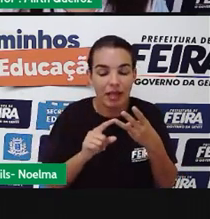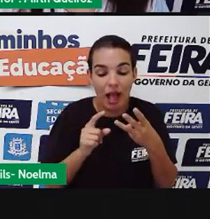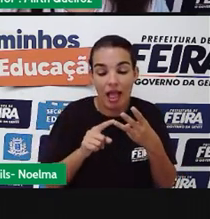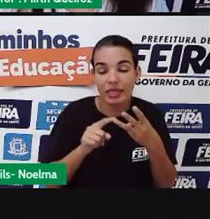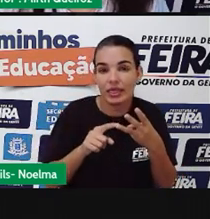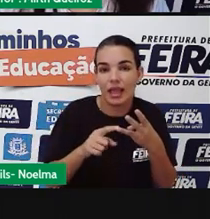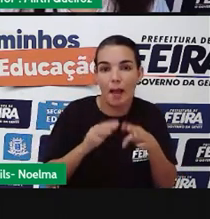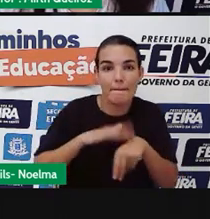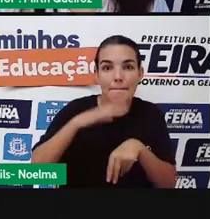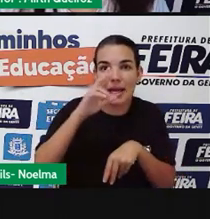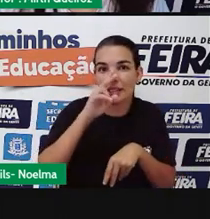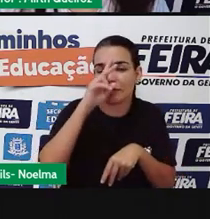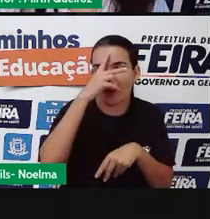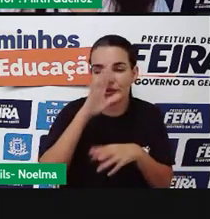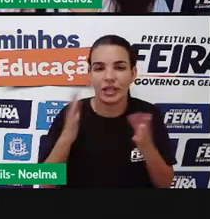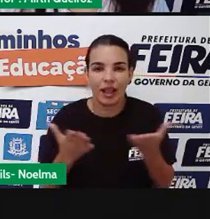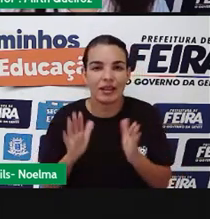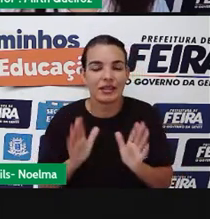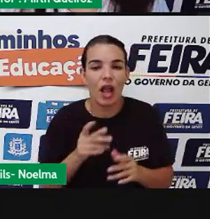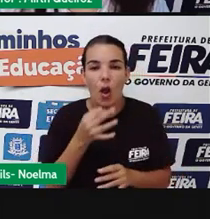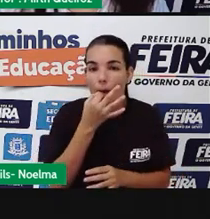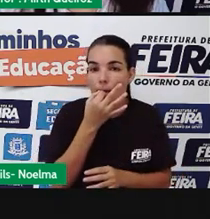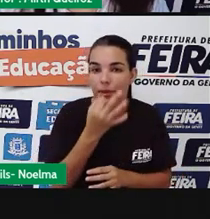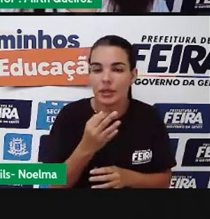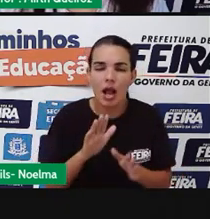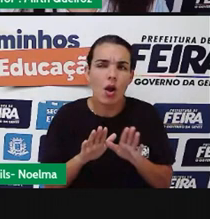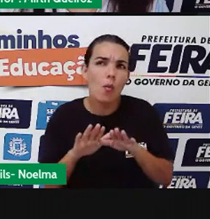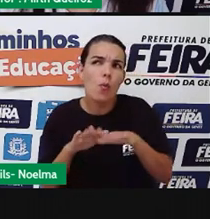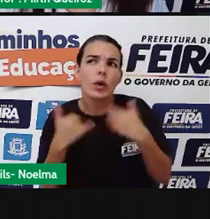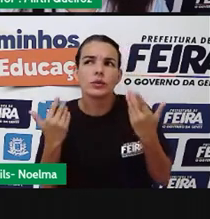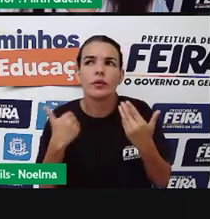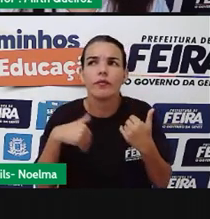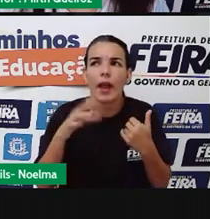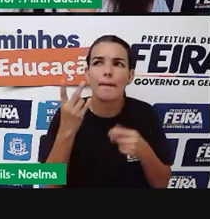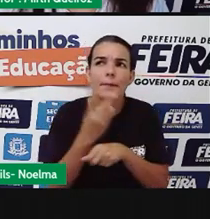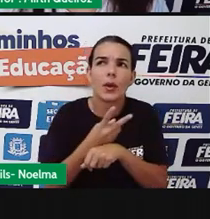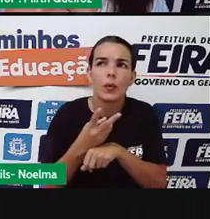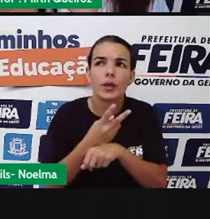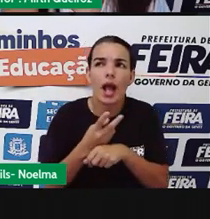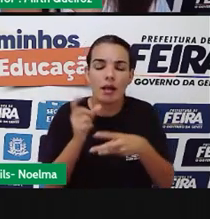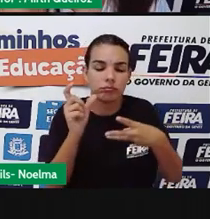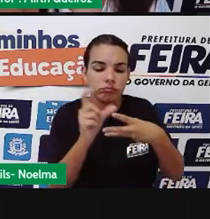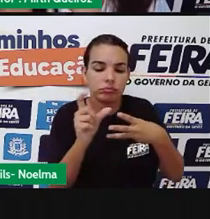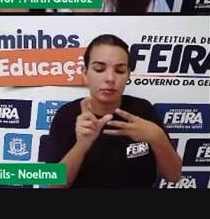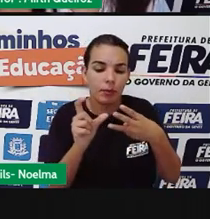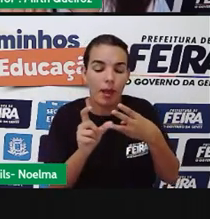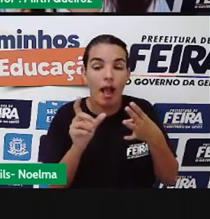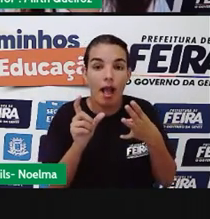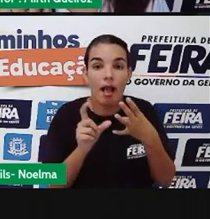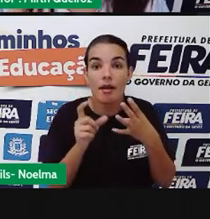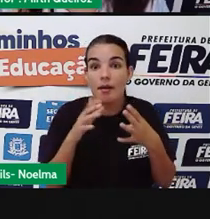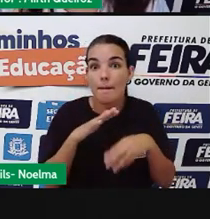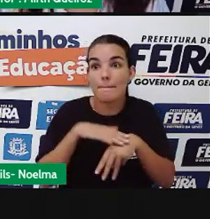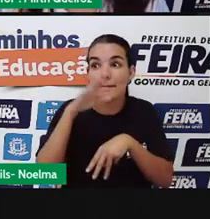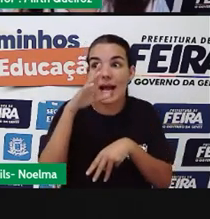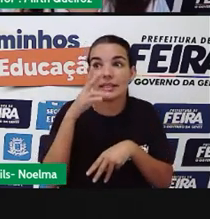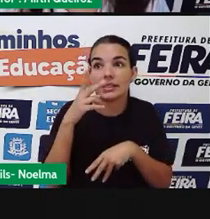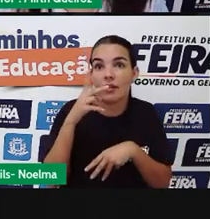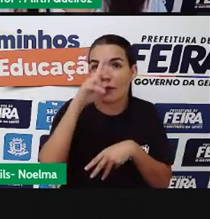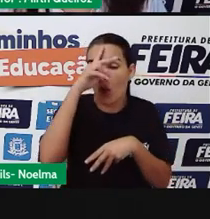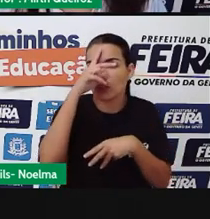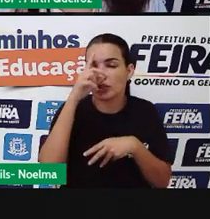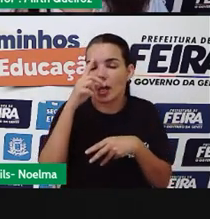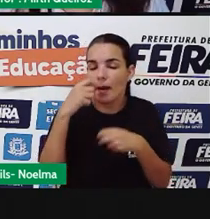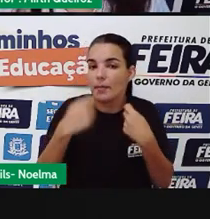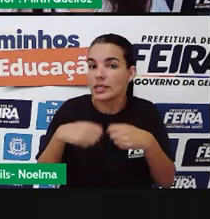dica: quando a gente vai procurar qual é a sílaba tônica da palavra, nós só vamos analisar as três últimas sílabas.